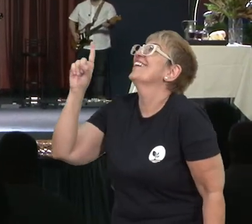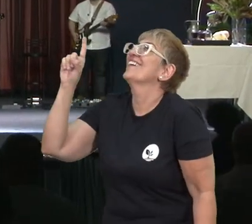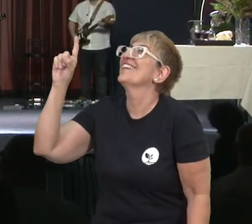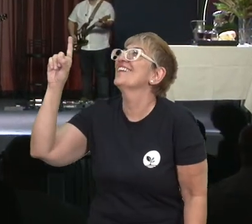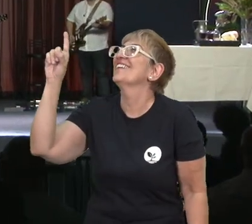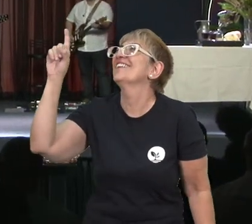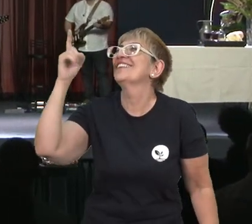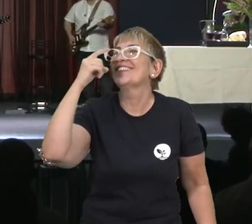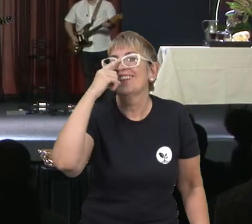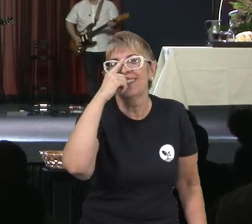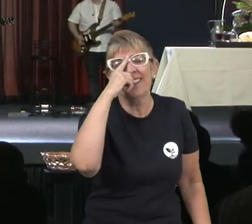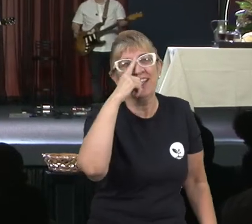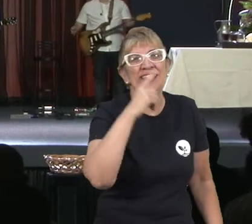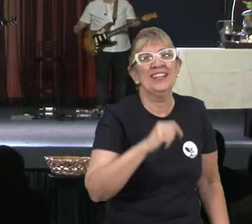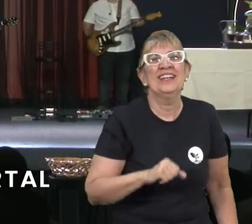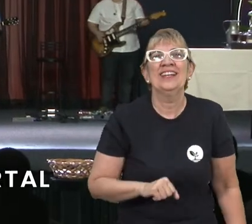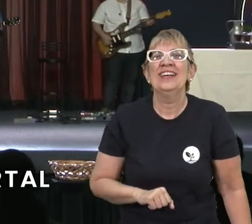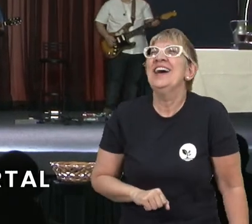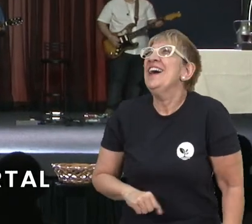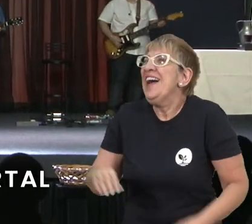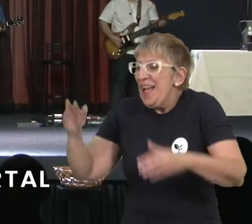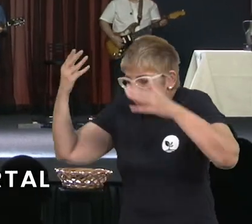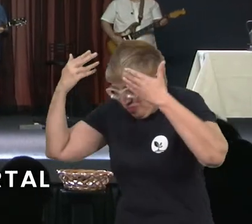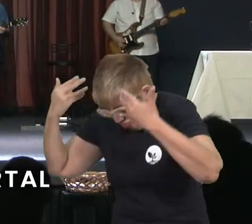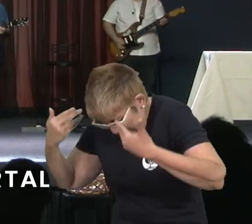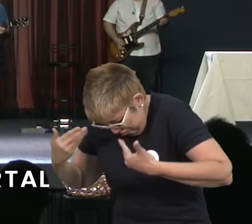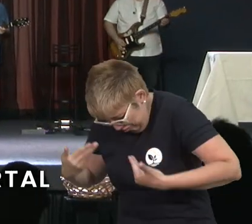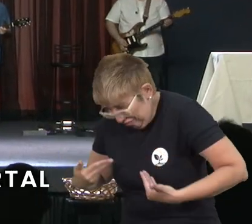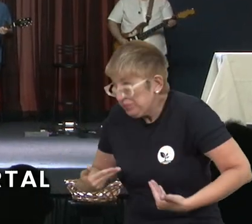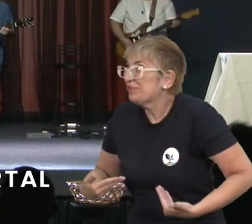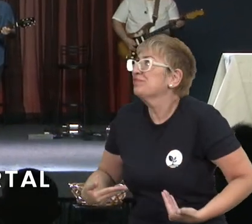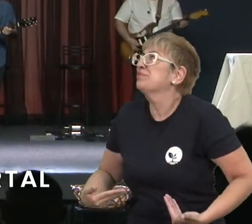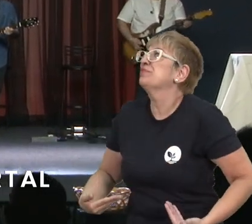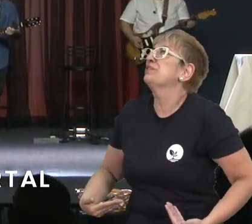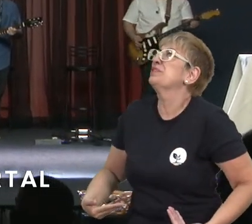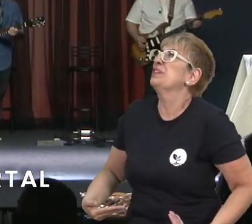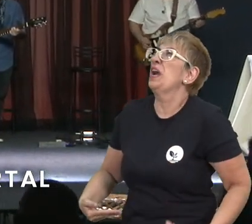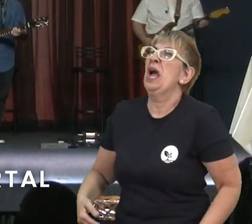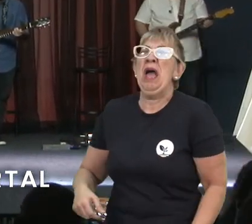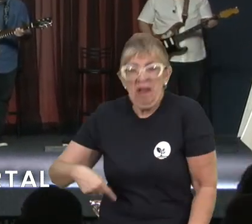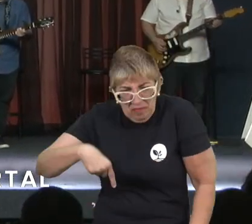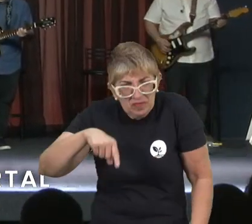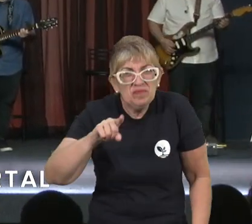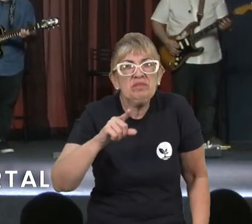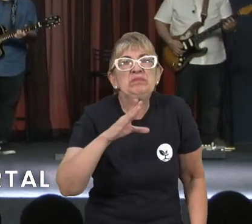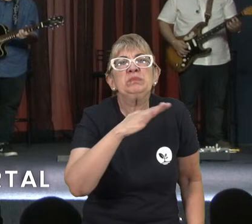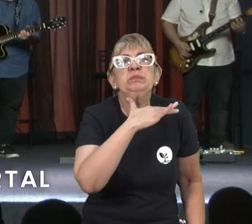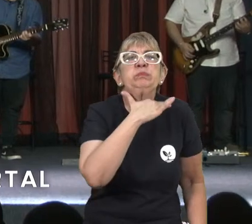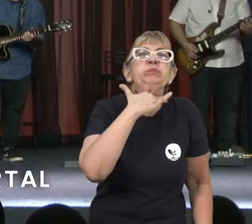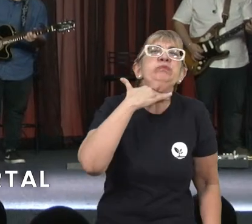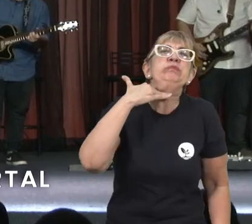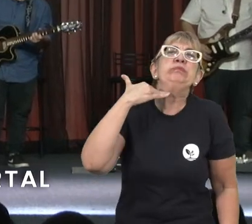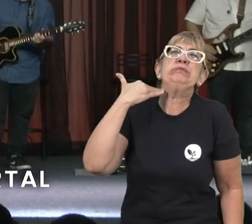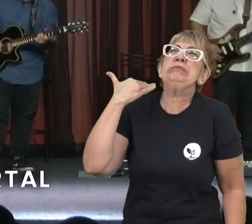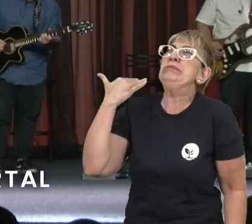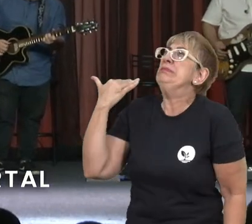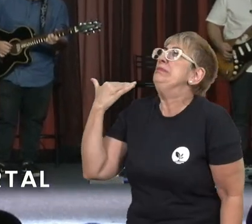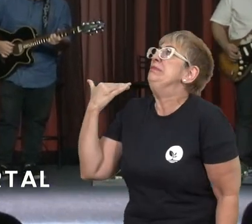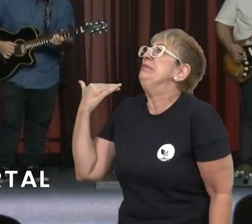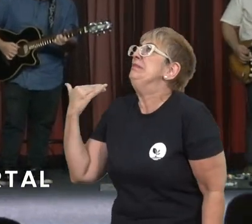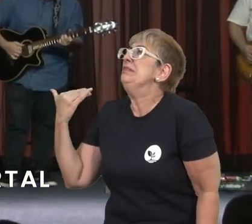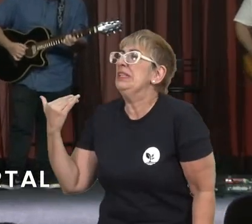Deus. Aleluia! Logo eu, finito e